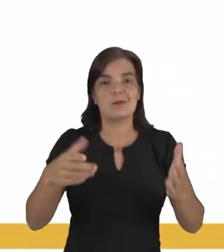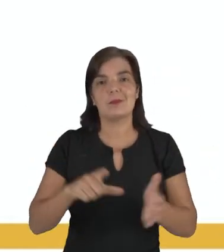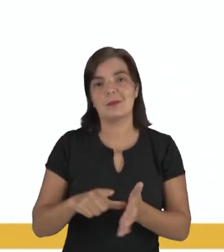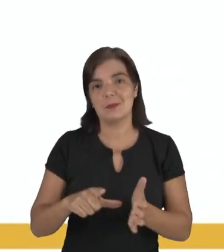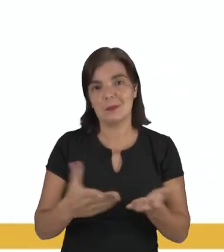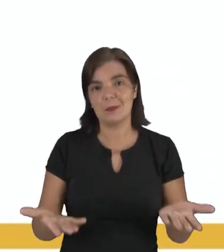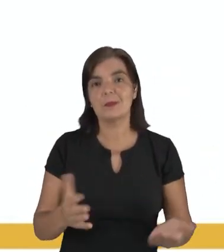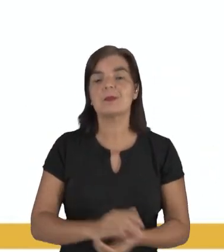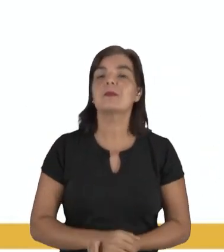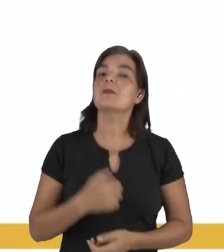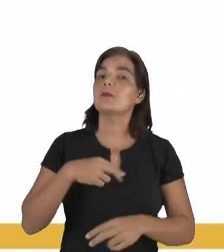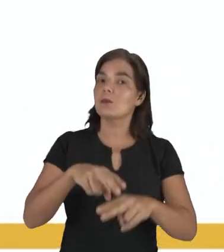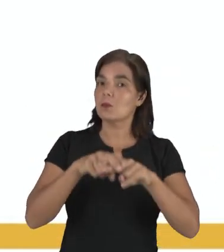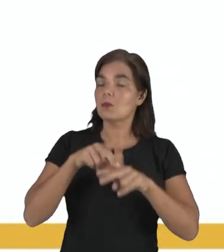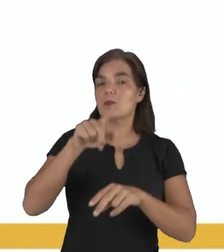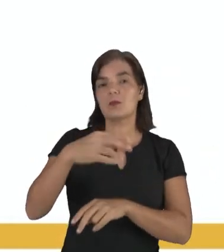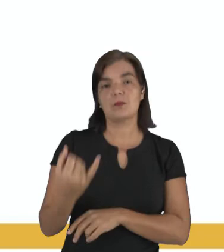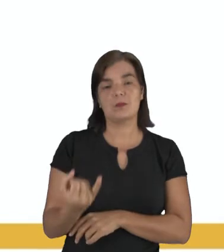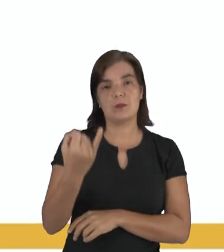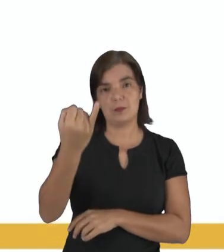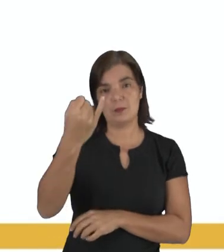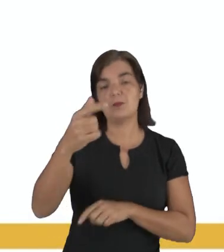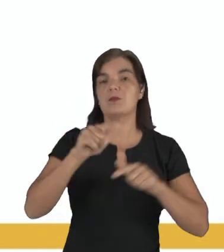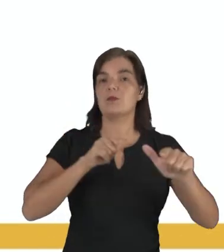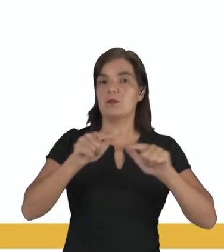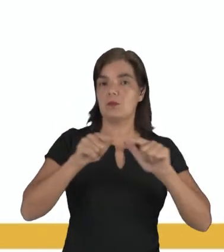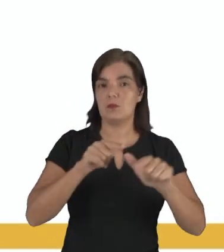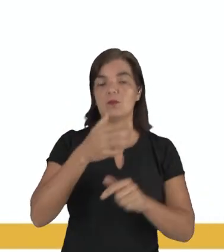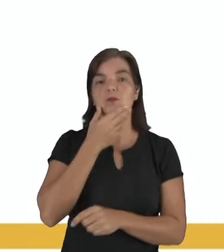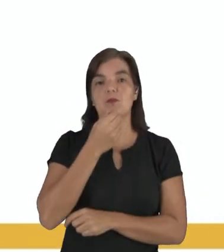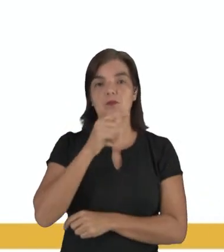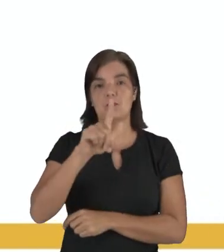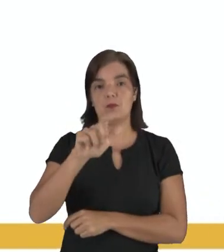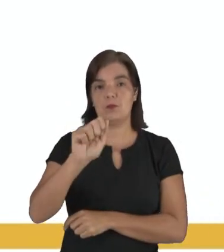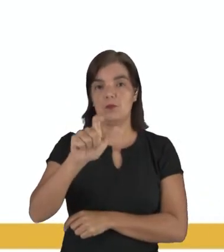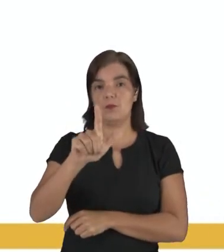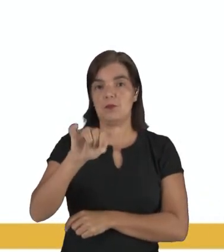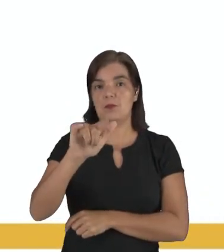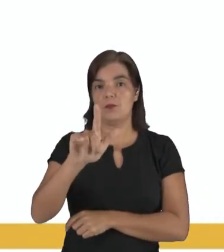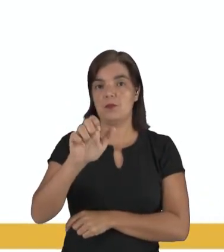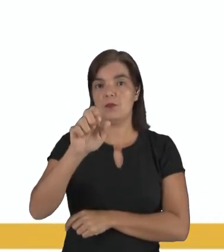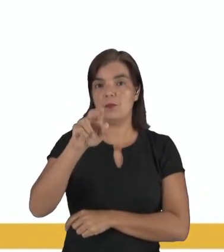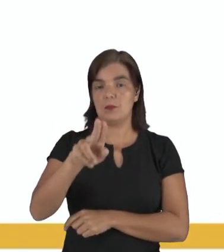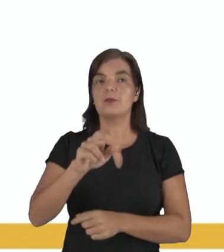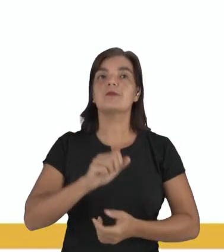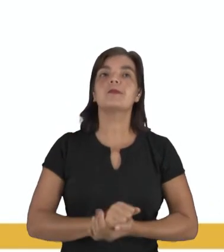Então, é por isso que foi tão importante o trabalho do Galileu Galilei.